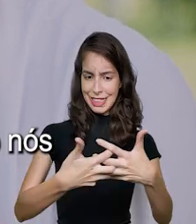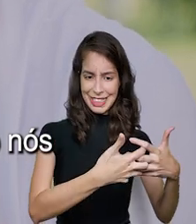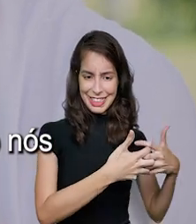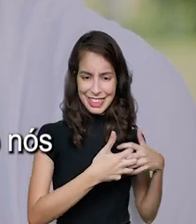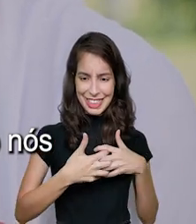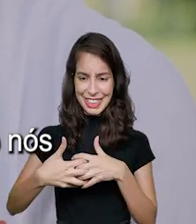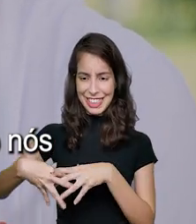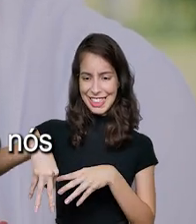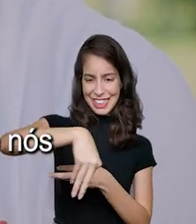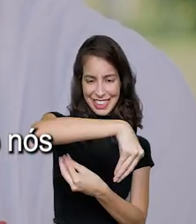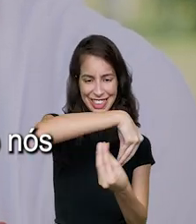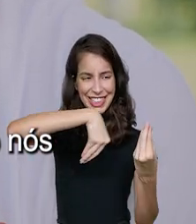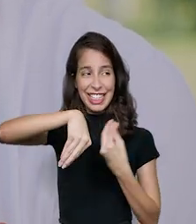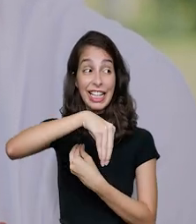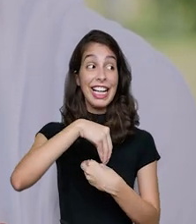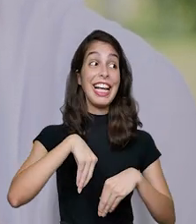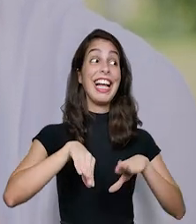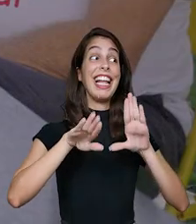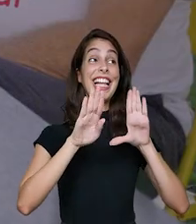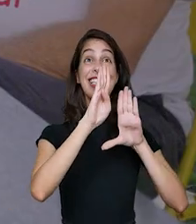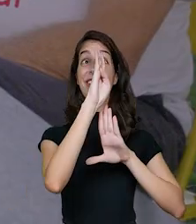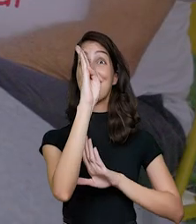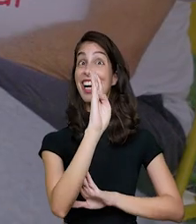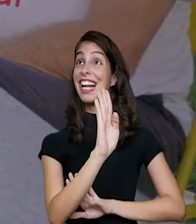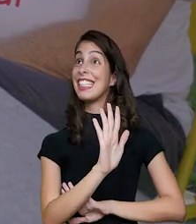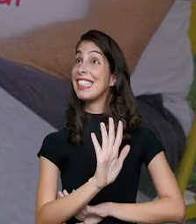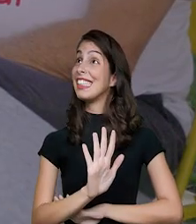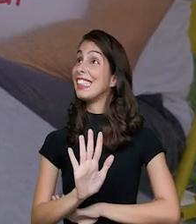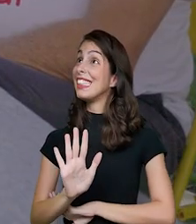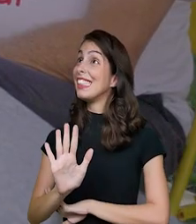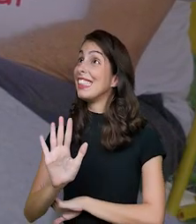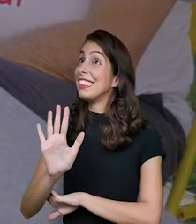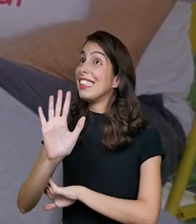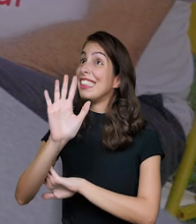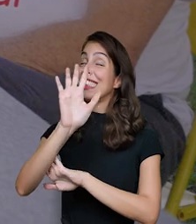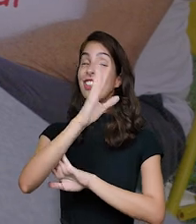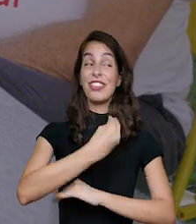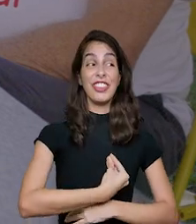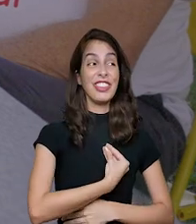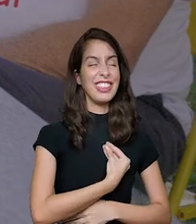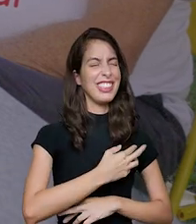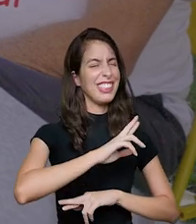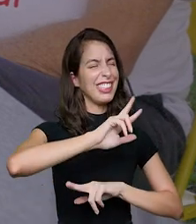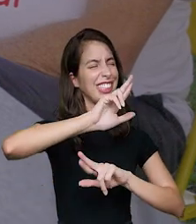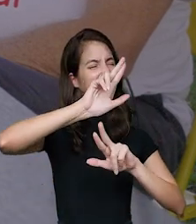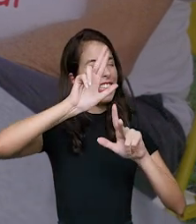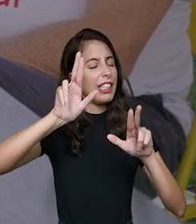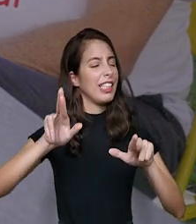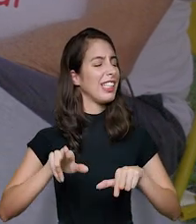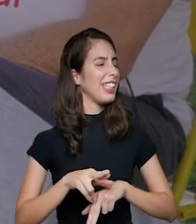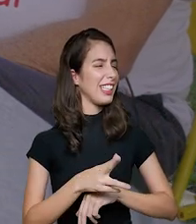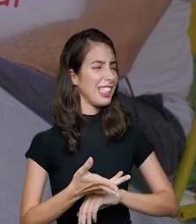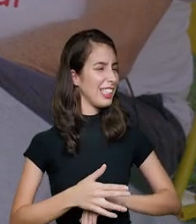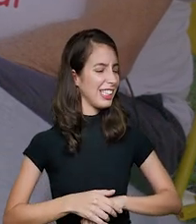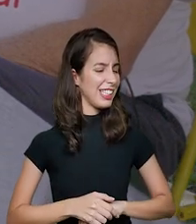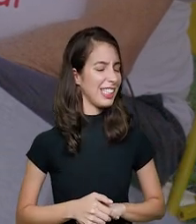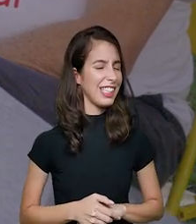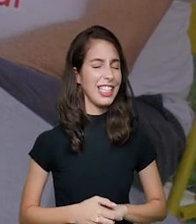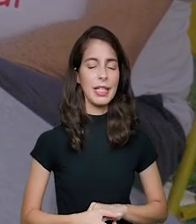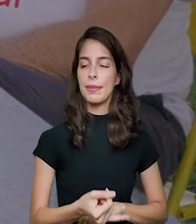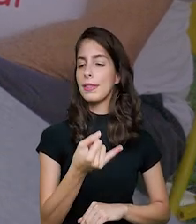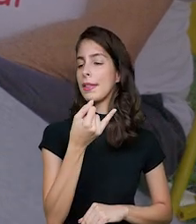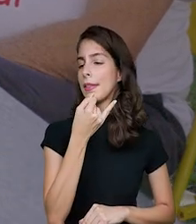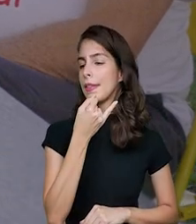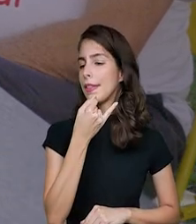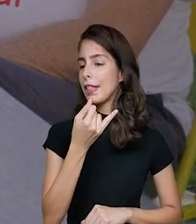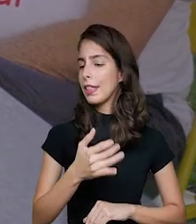realidade mas o Brasil é muito diverso né você imagina um Campus do Instituto Federal do Amazonas